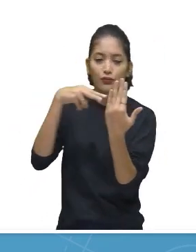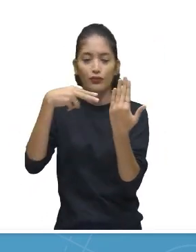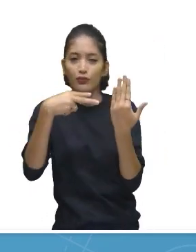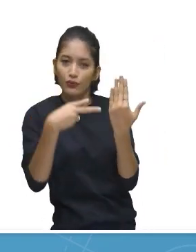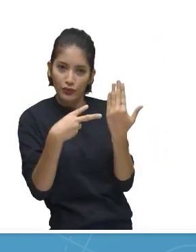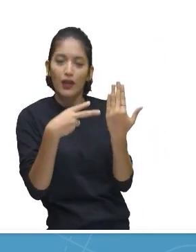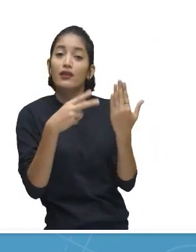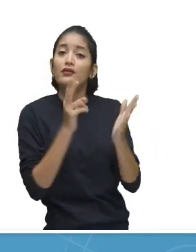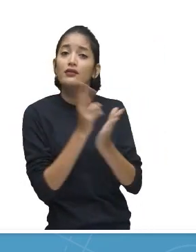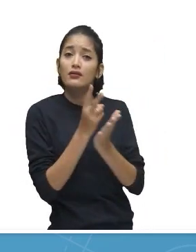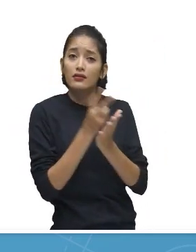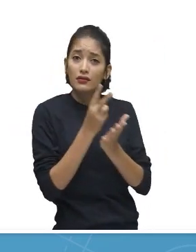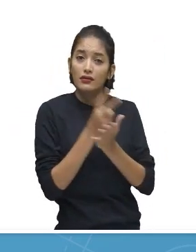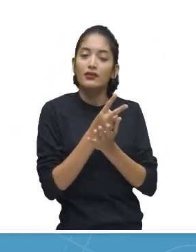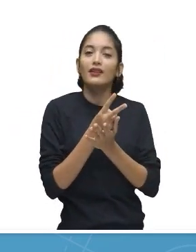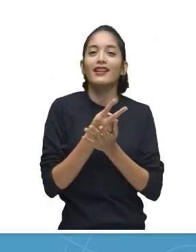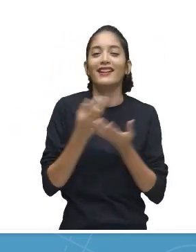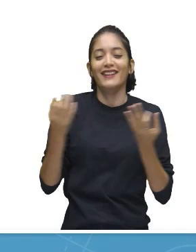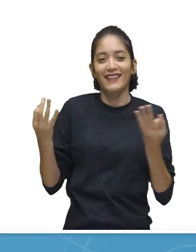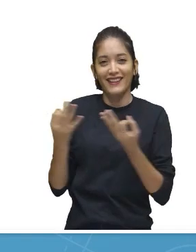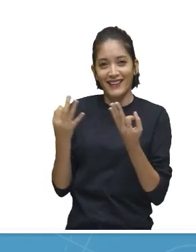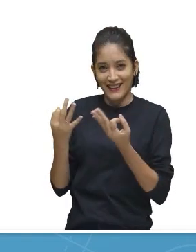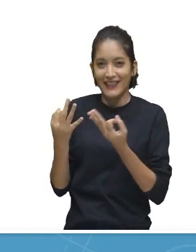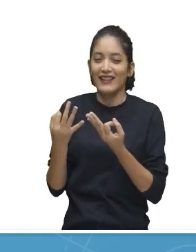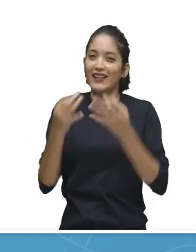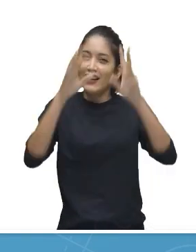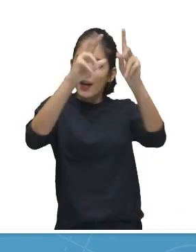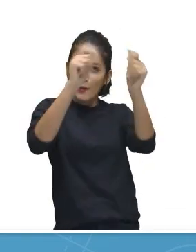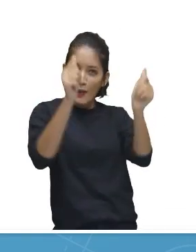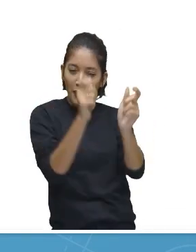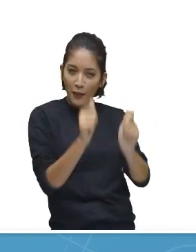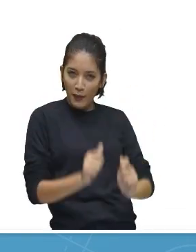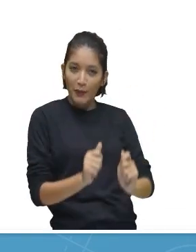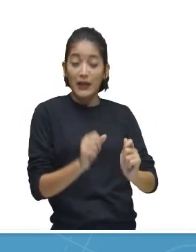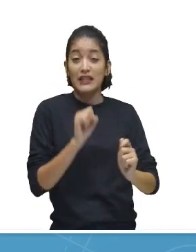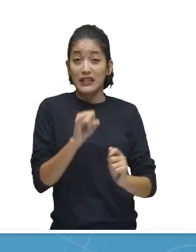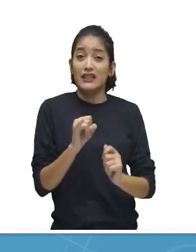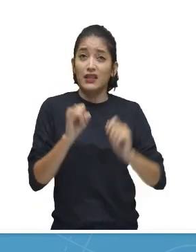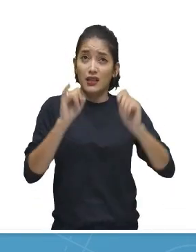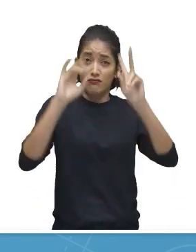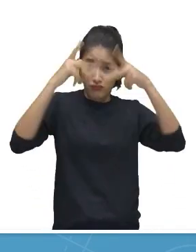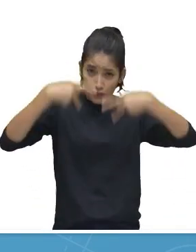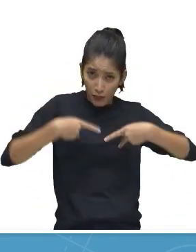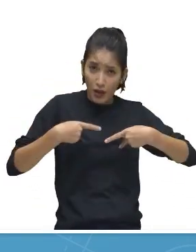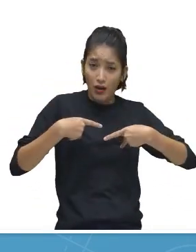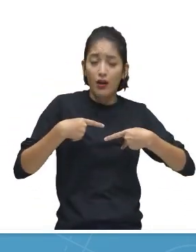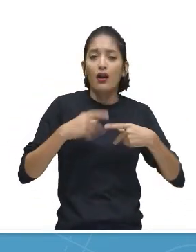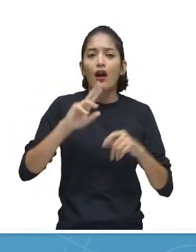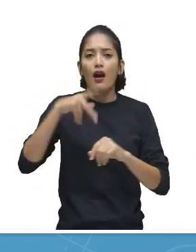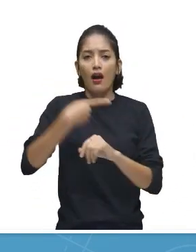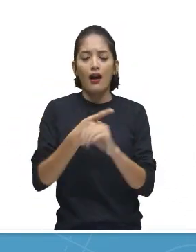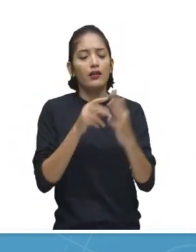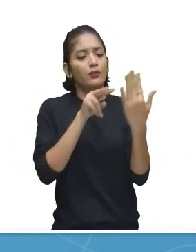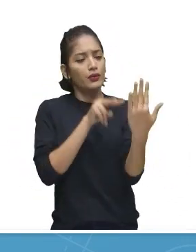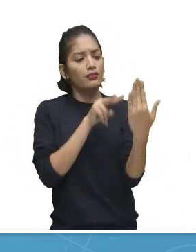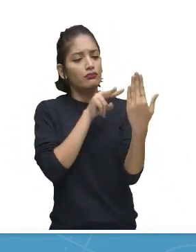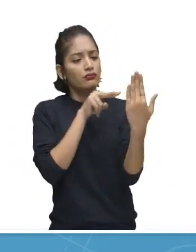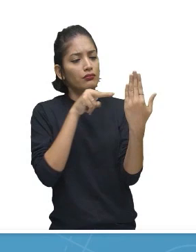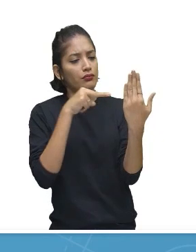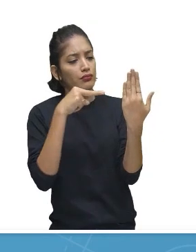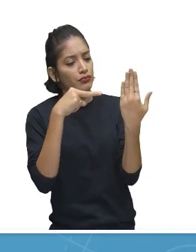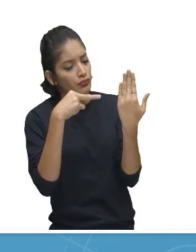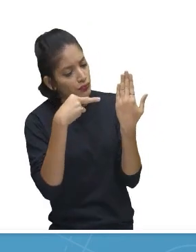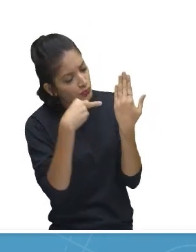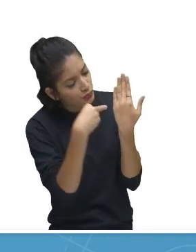esquerdo, olha como é que é o perfil desse personagem, se for uma figura humana. Depois dão uma volta, vê as